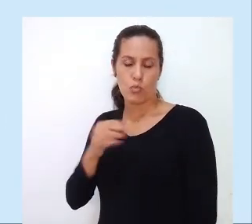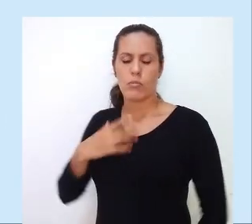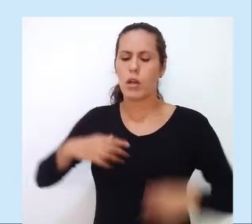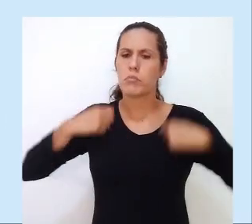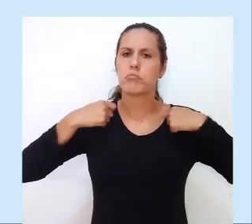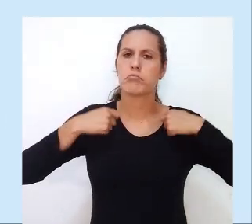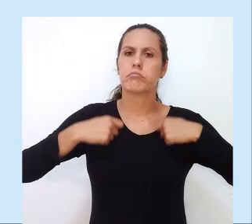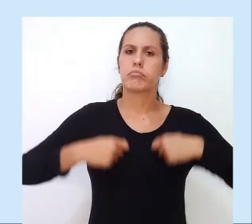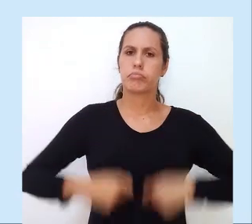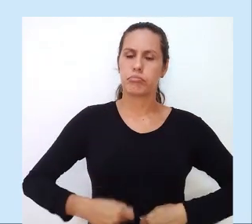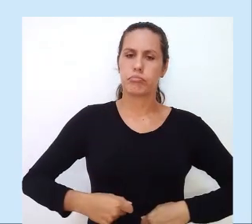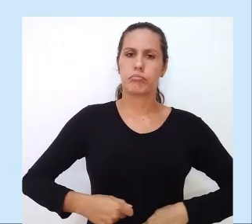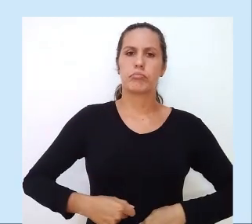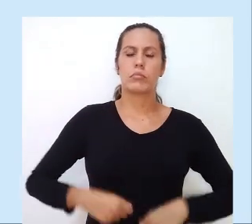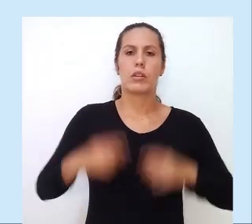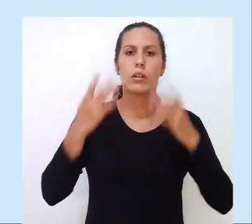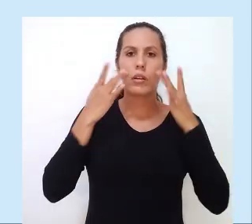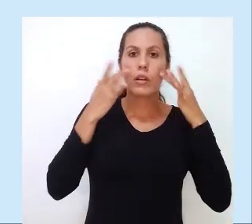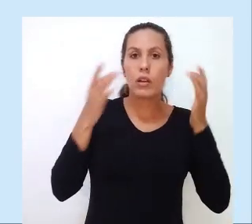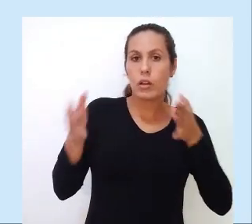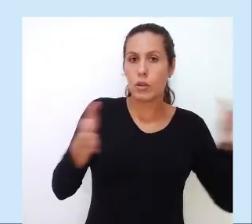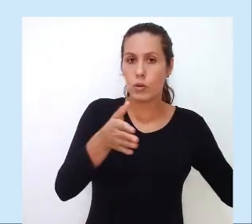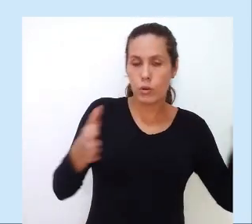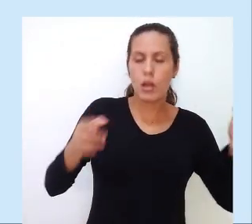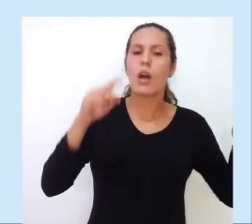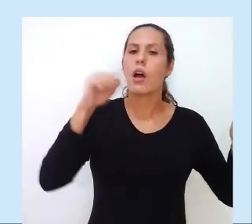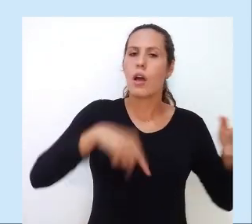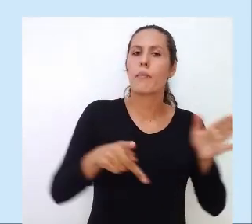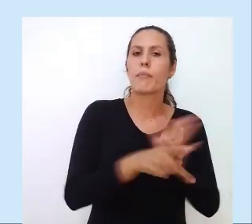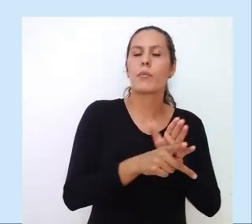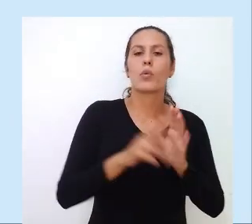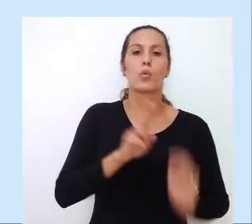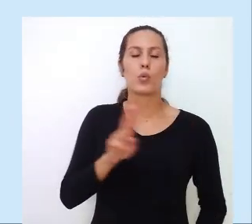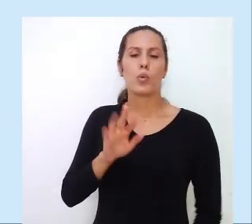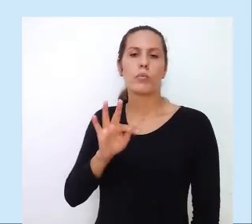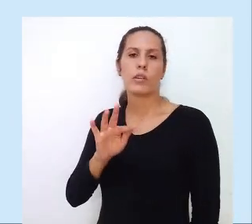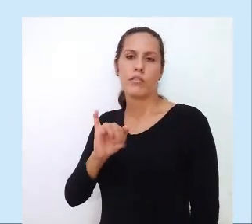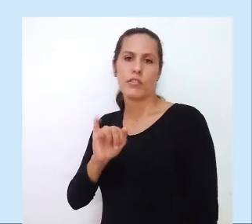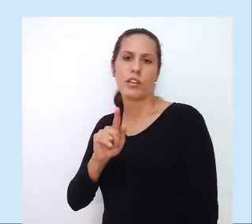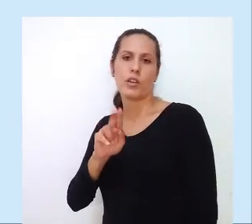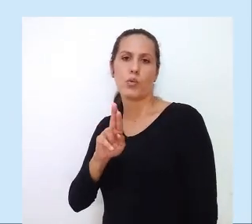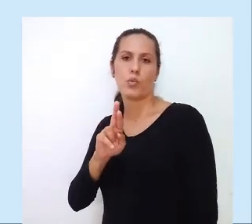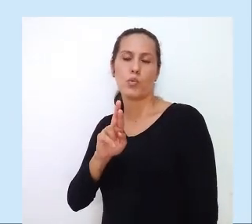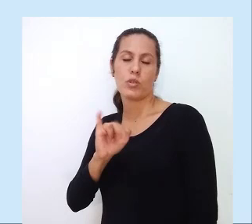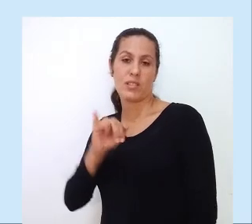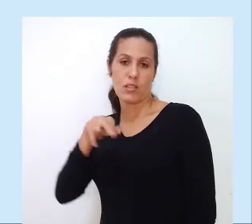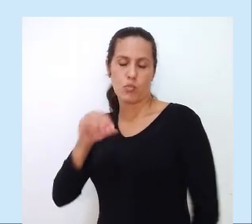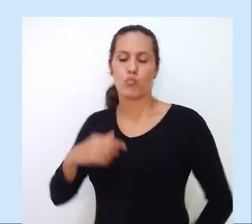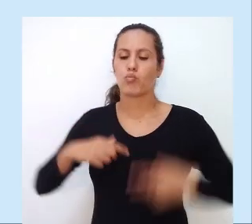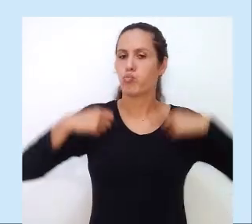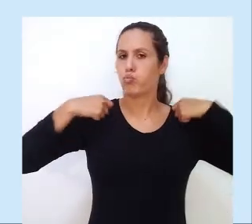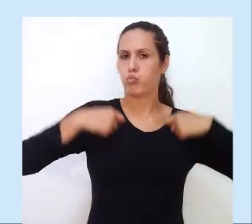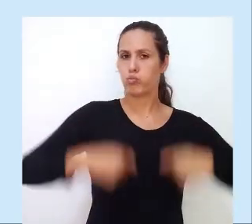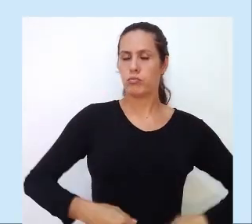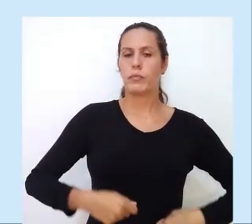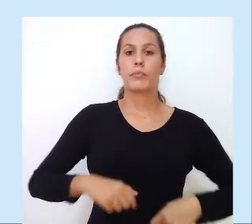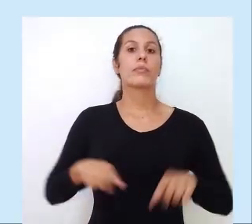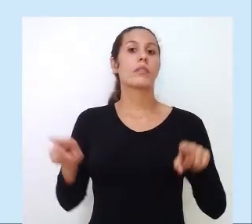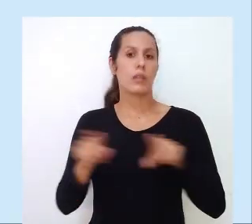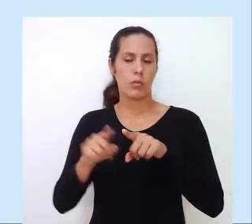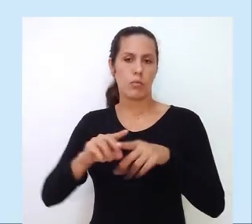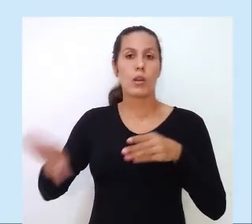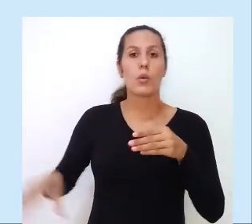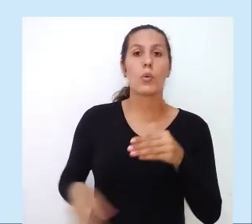Então, a roupa que o ator usa durante o espetáculo é o figurino. Ela também serve para